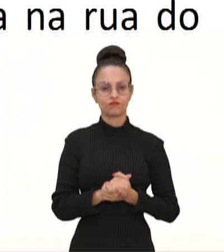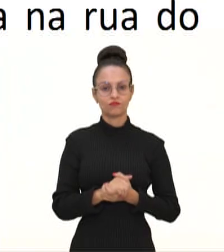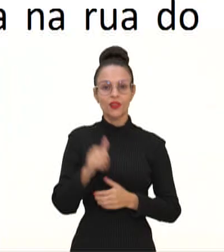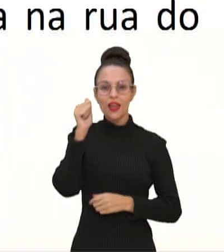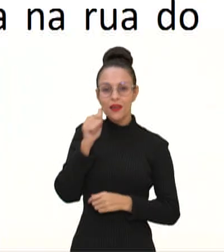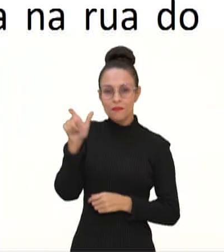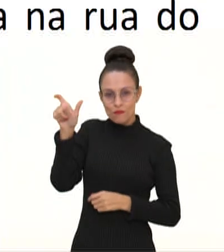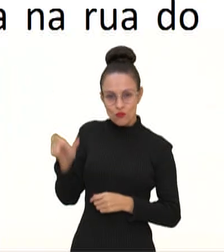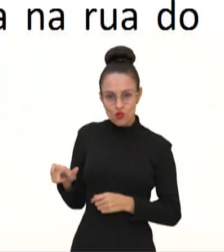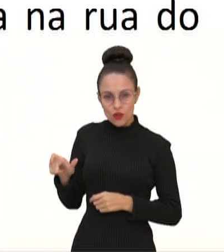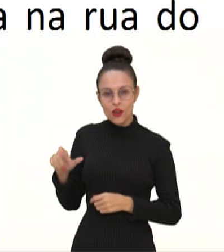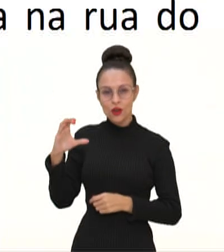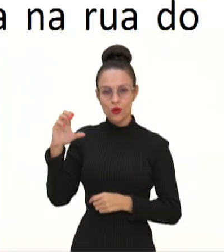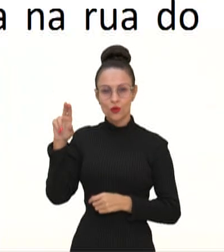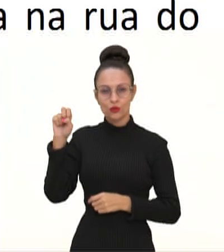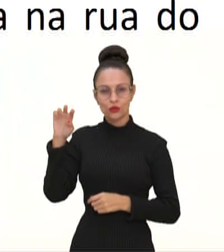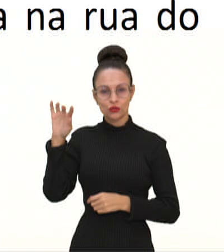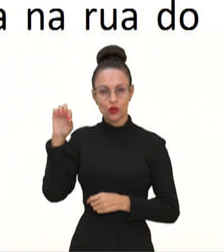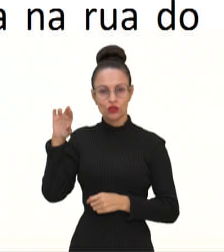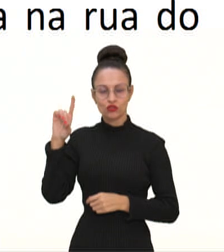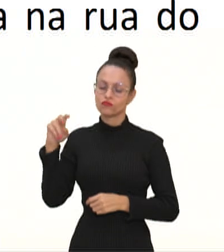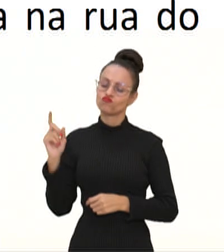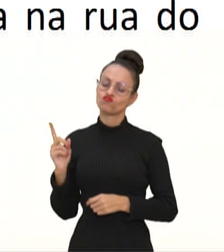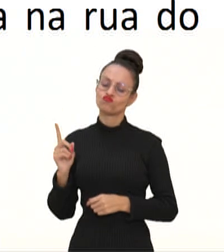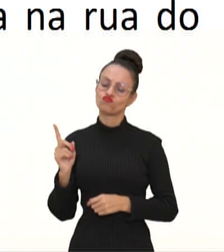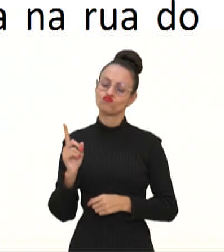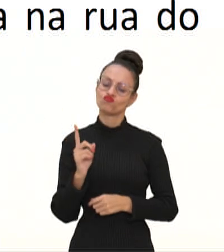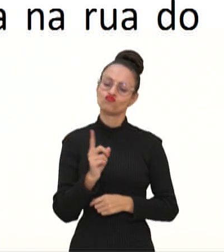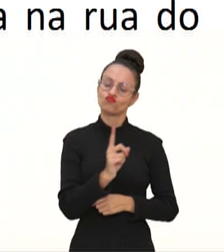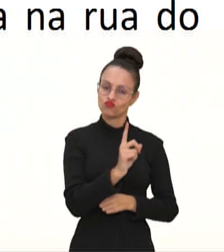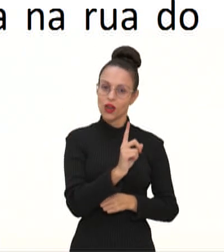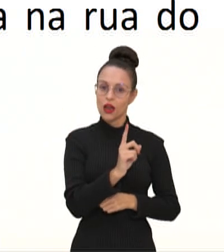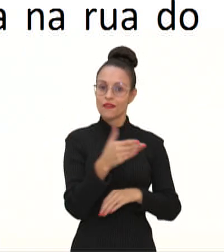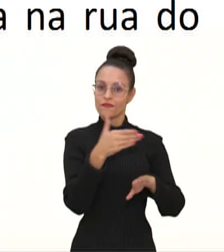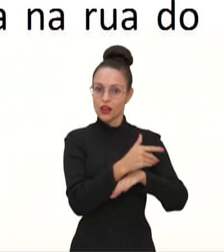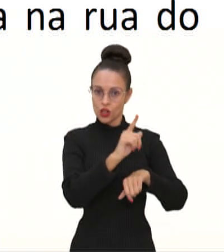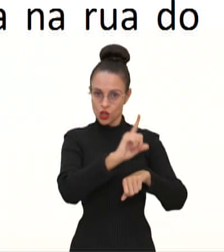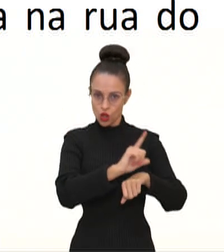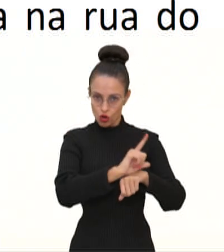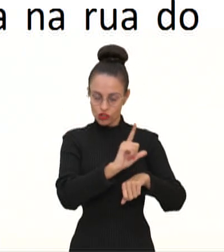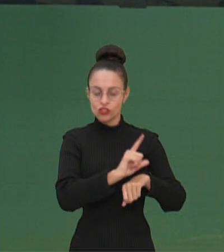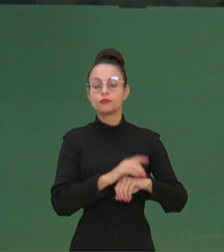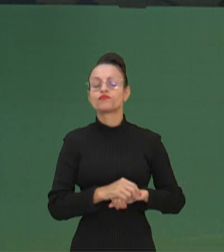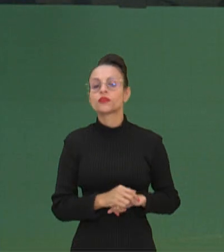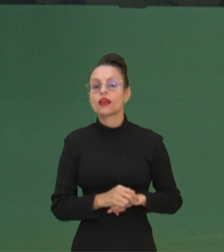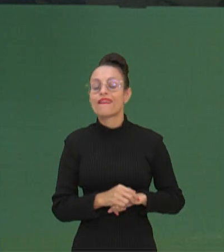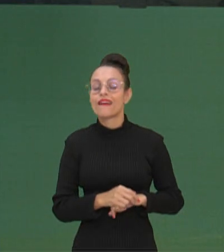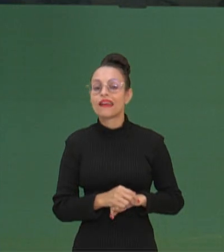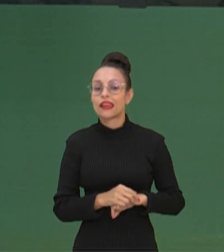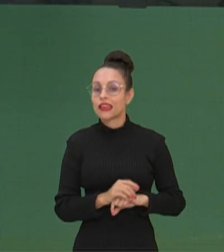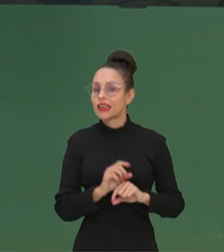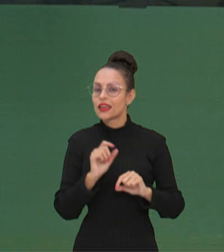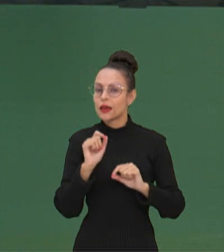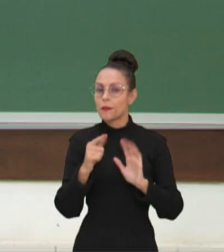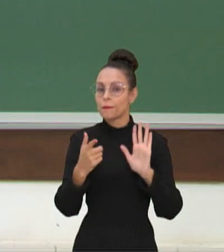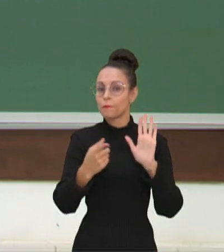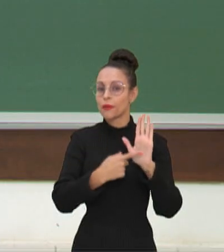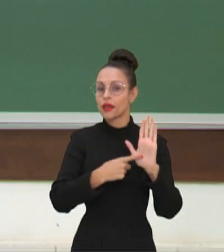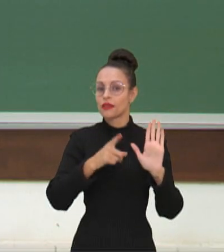Desculpem. Então, as figuras de linguagem mais recorrentes, aqui não significa que sejam só essas, nós temos uma